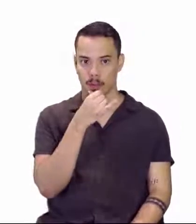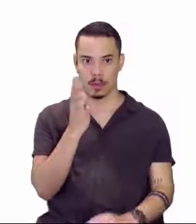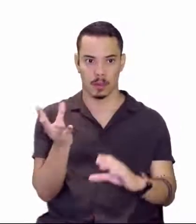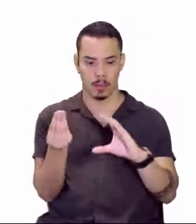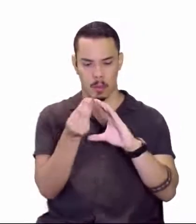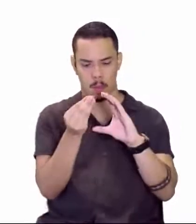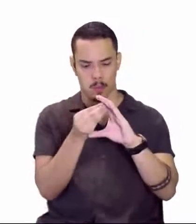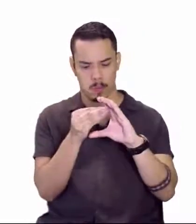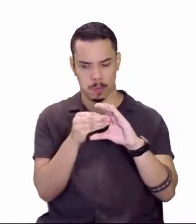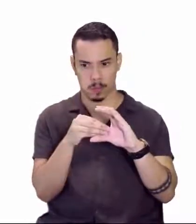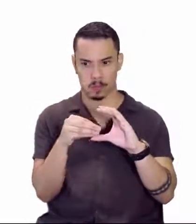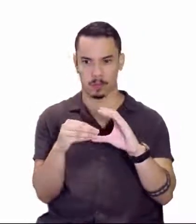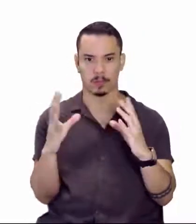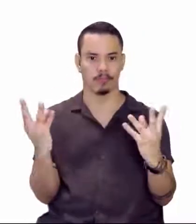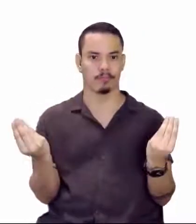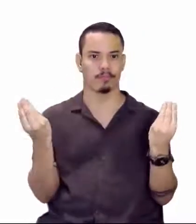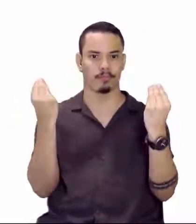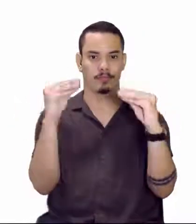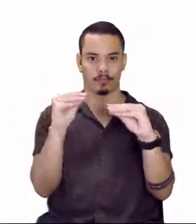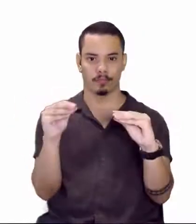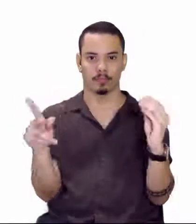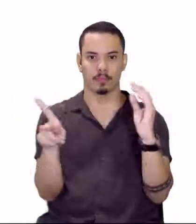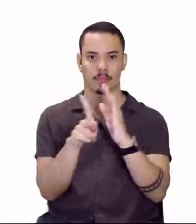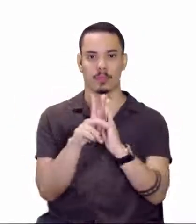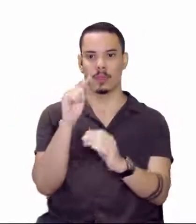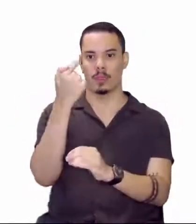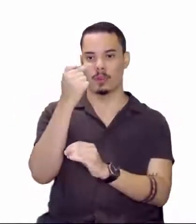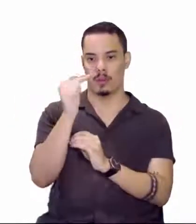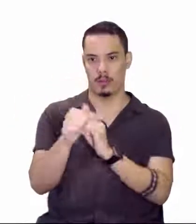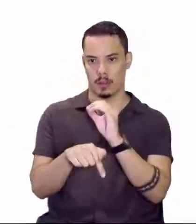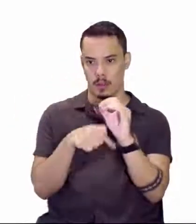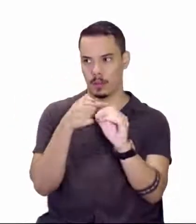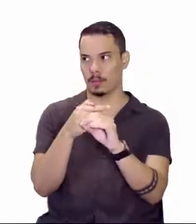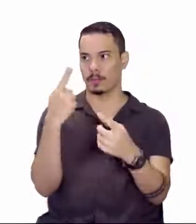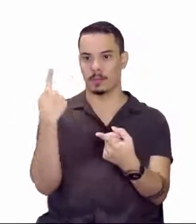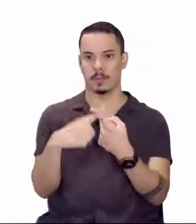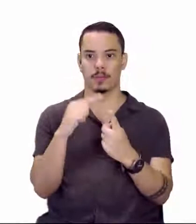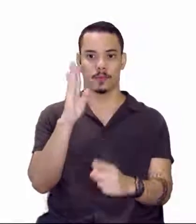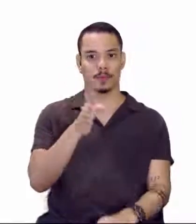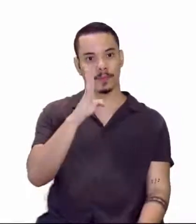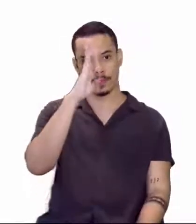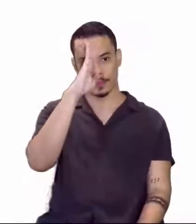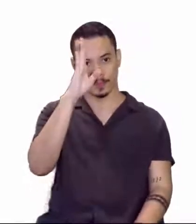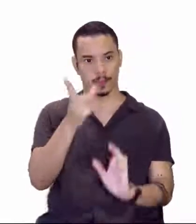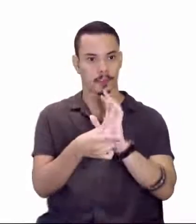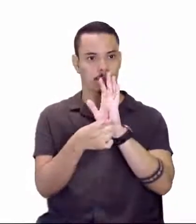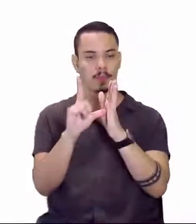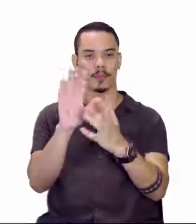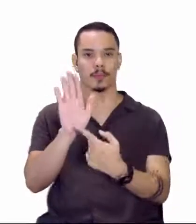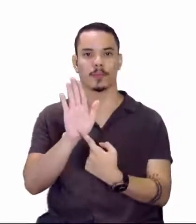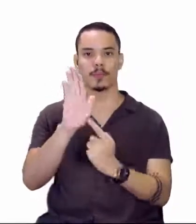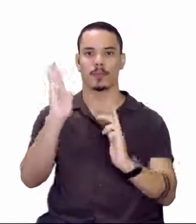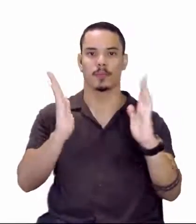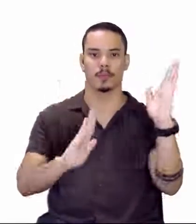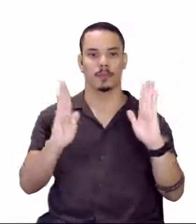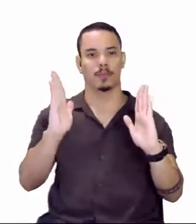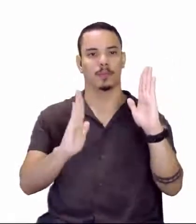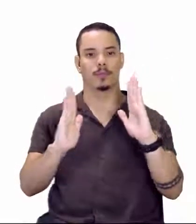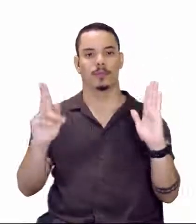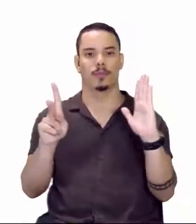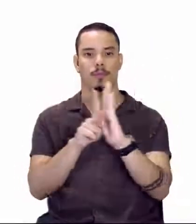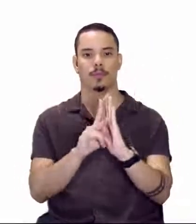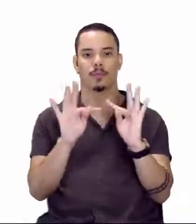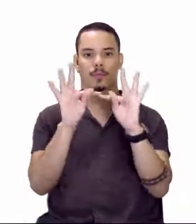eletrônica preenchido com elétrons no átomo, que no estado fundamental indica o período